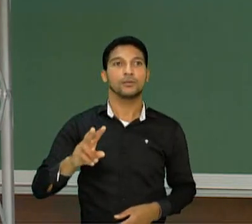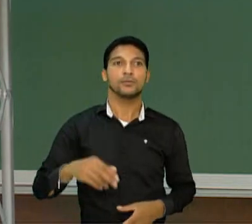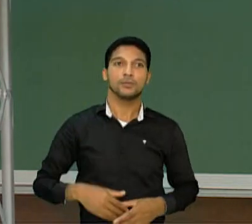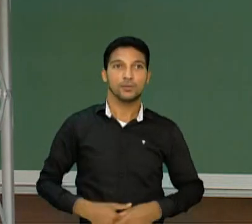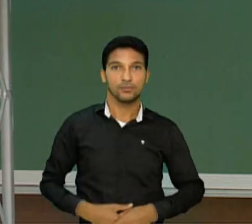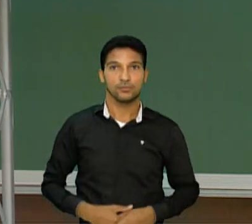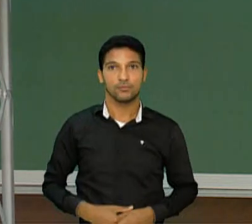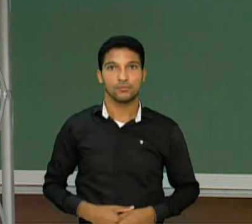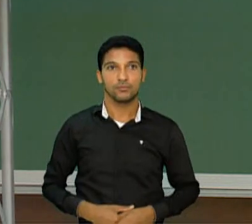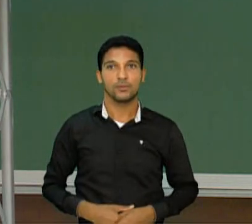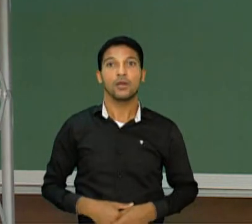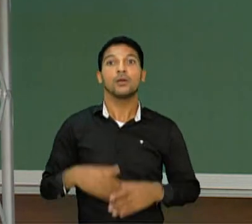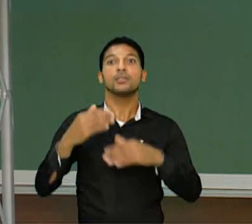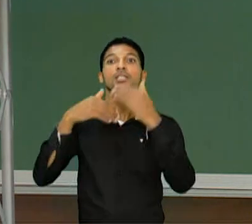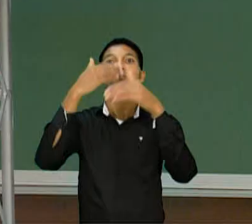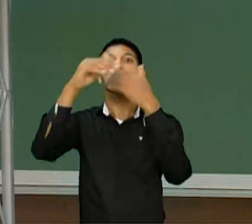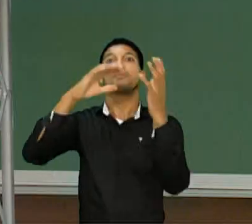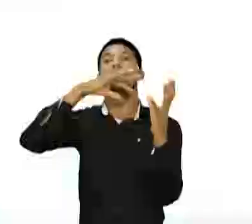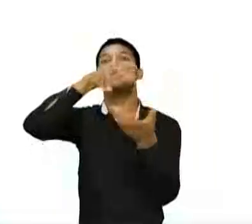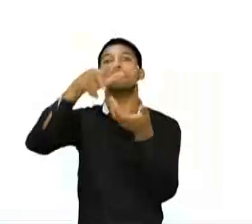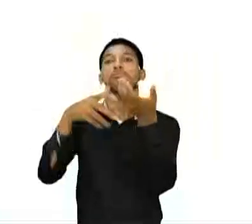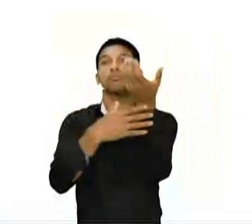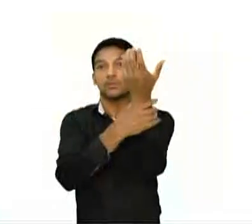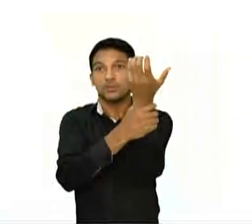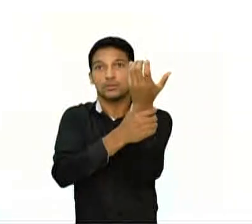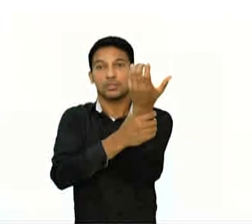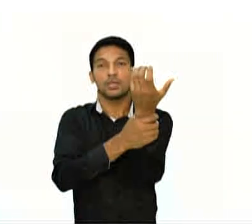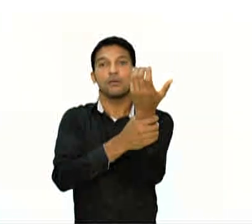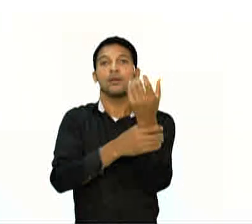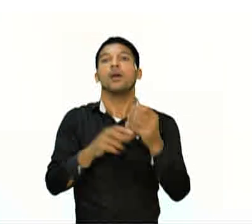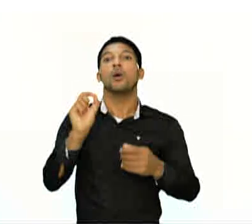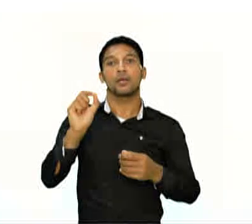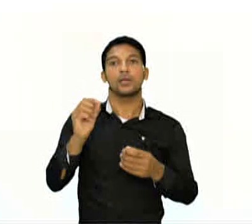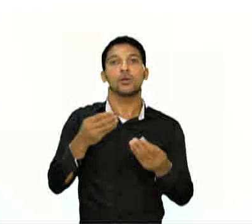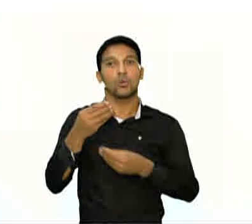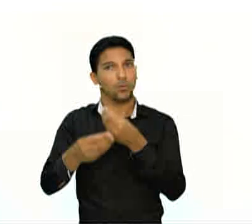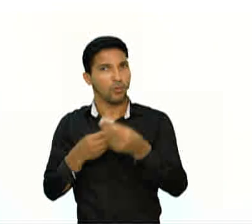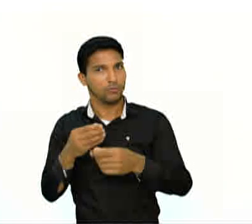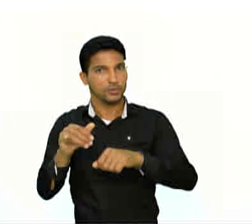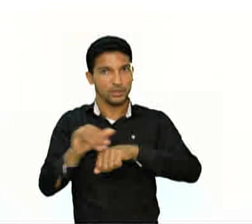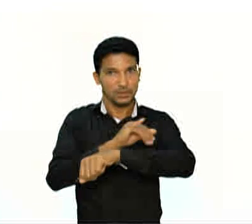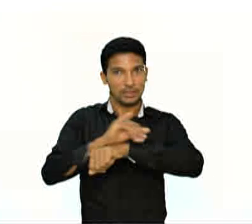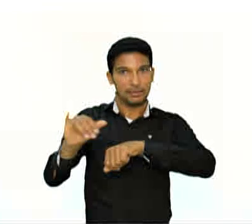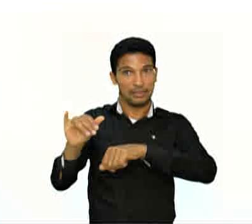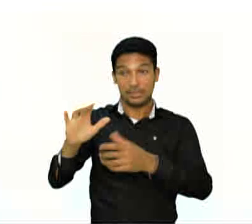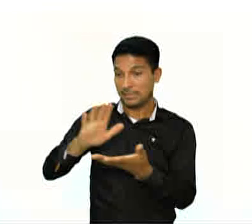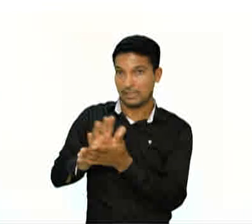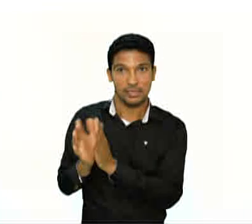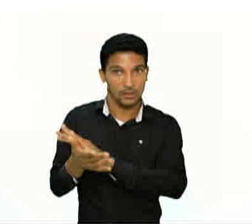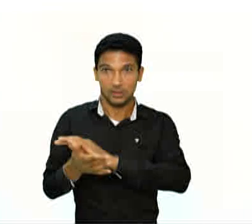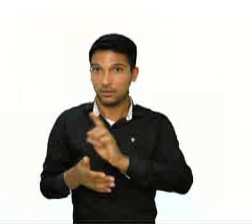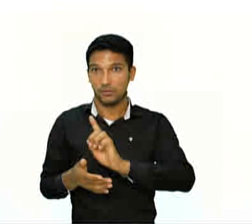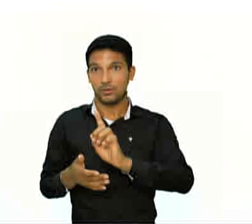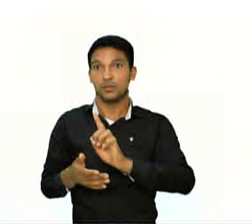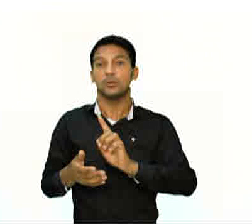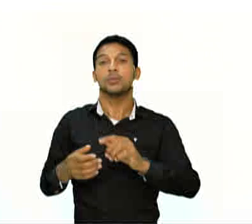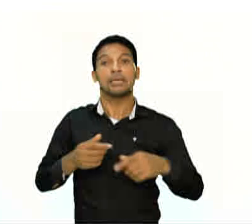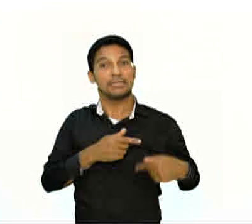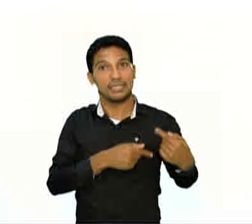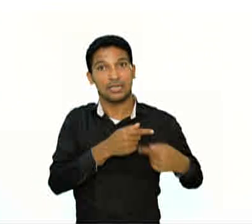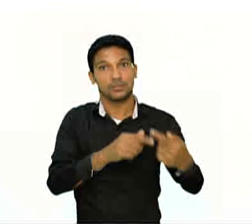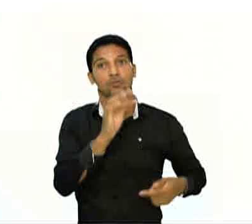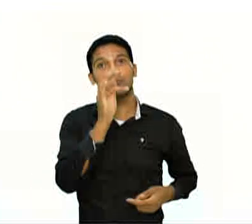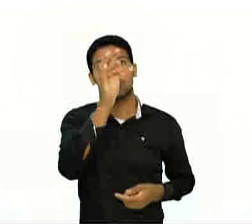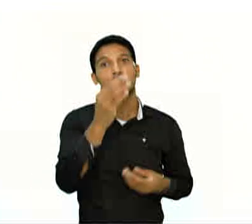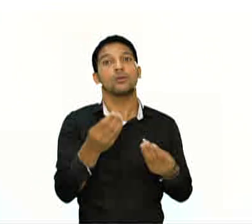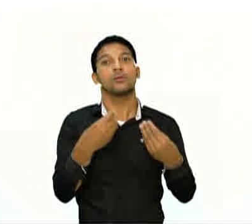procura atender às necessidades atuais sem comprometer a capacidade de gerações futuras. Isso significa optar